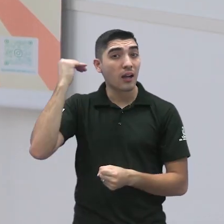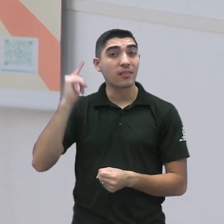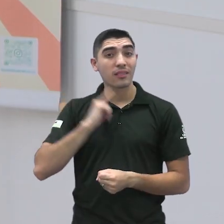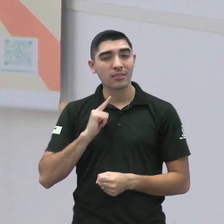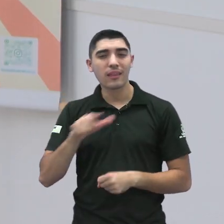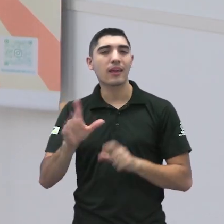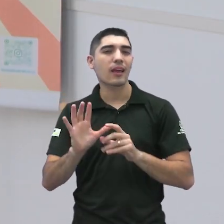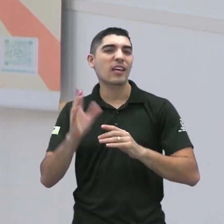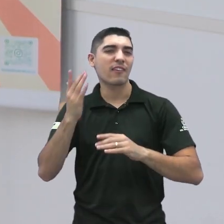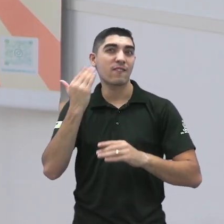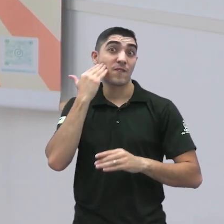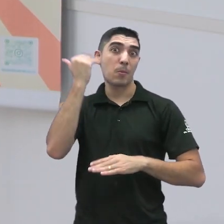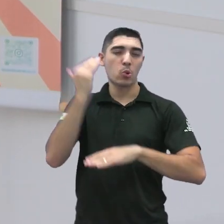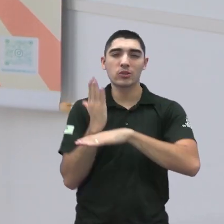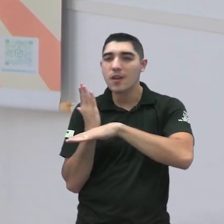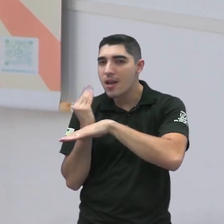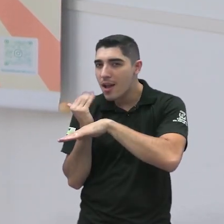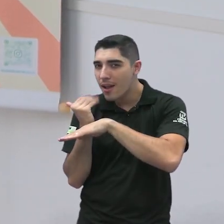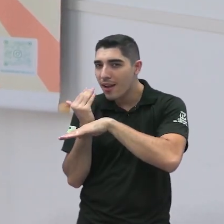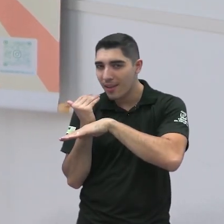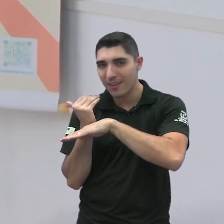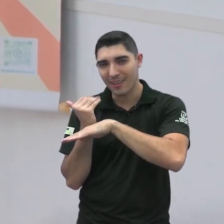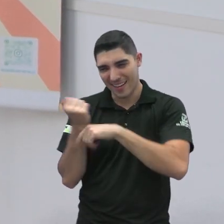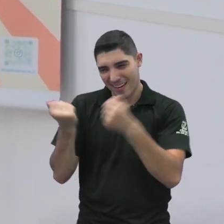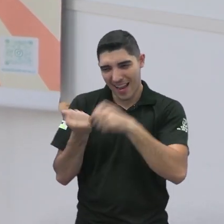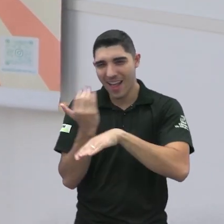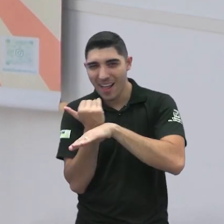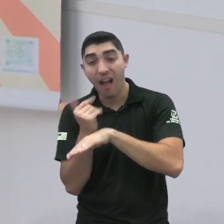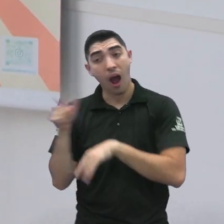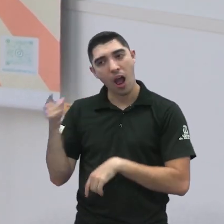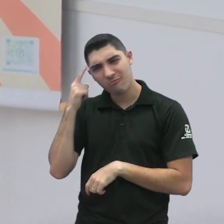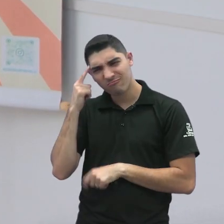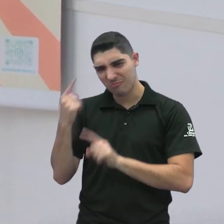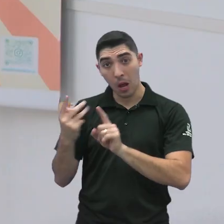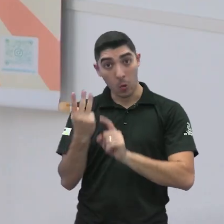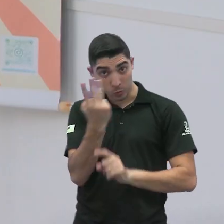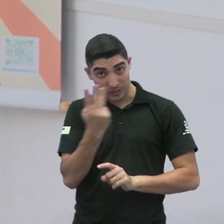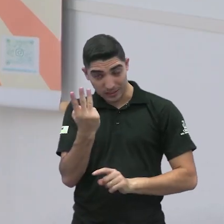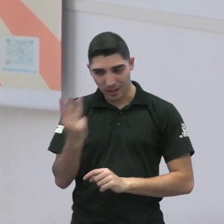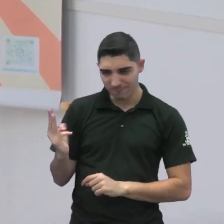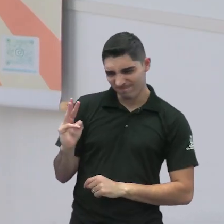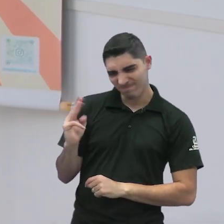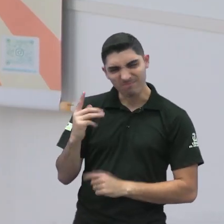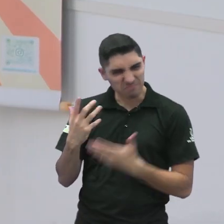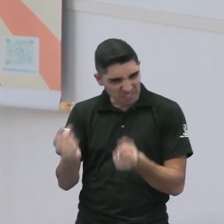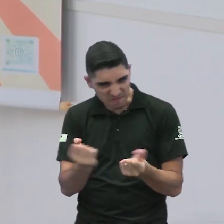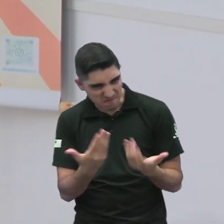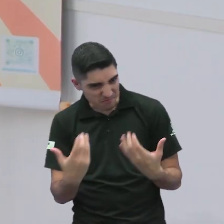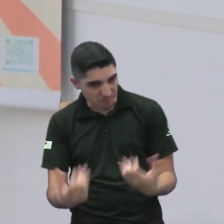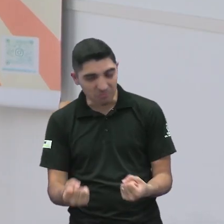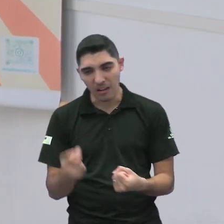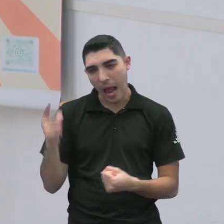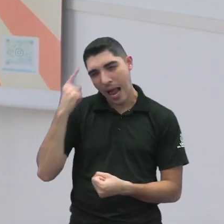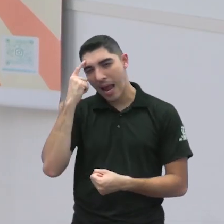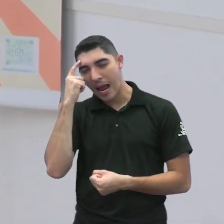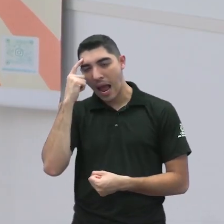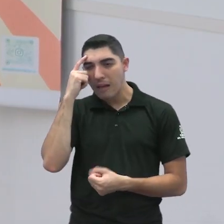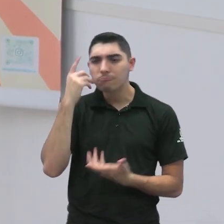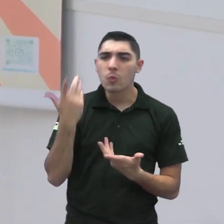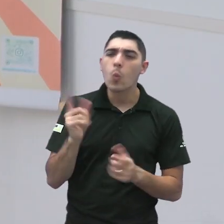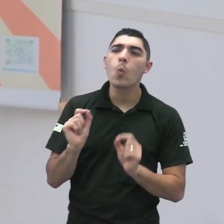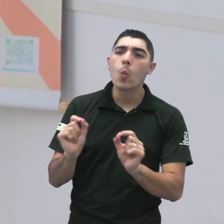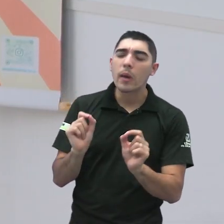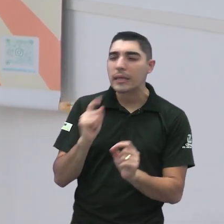época estava a moda dos food bikes e food trucks, né? E aí eles resolveram entrar nessa onda. E aí, na busca de um